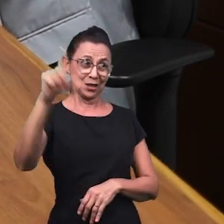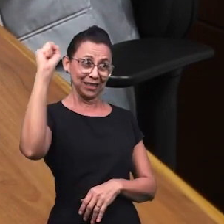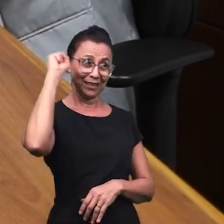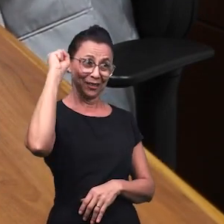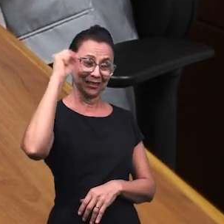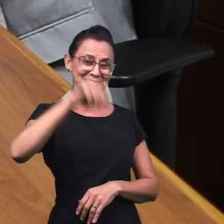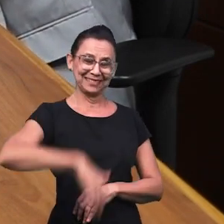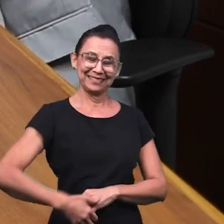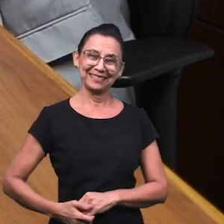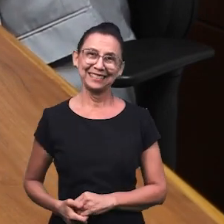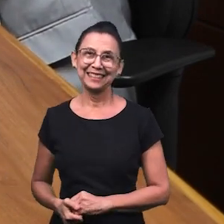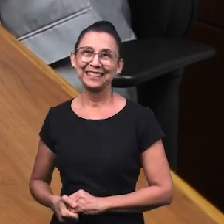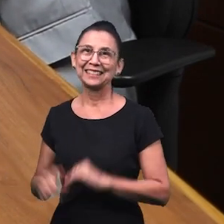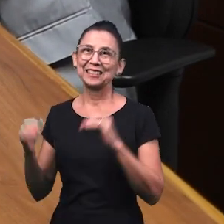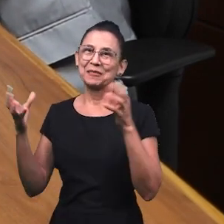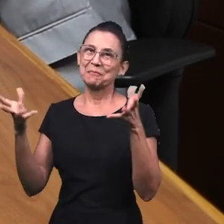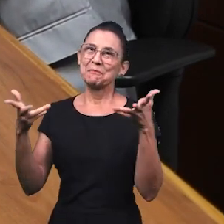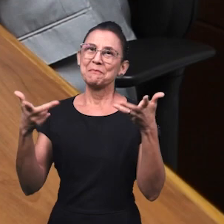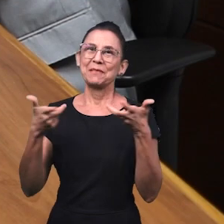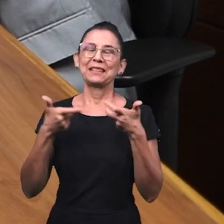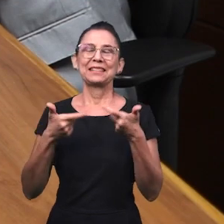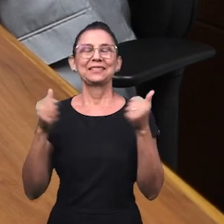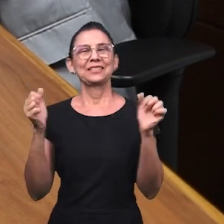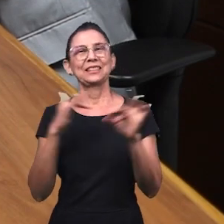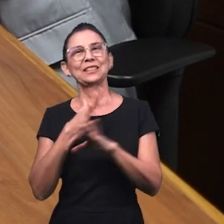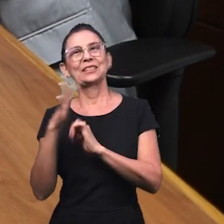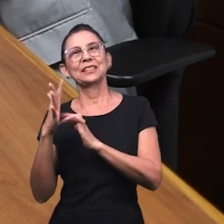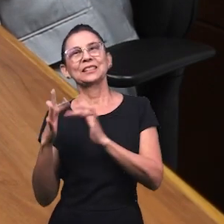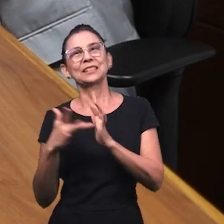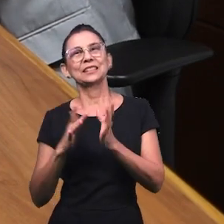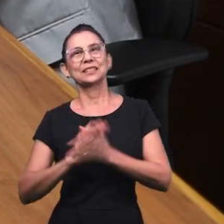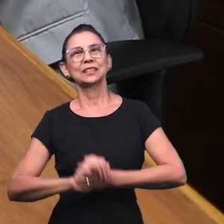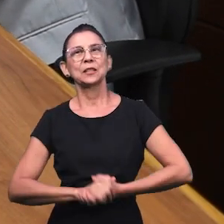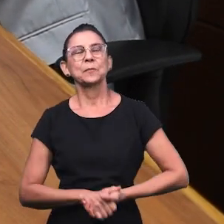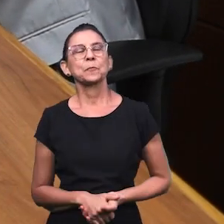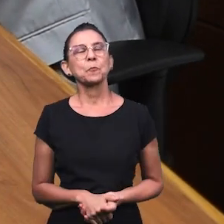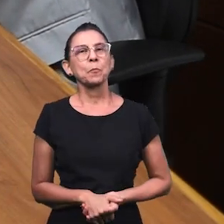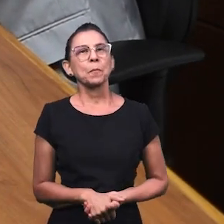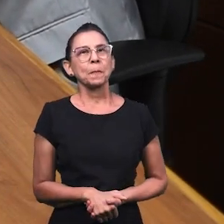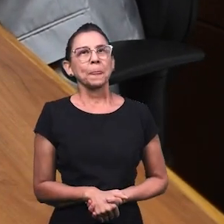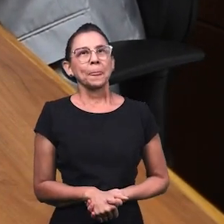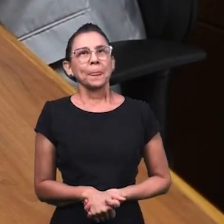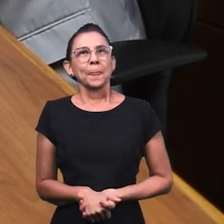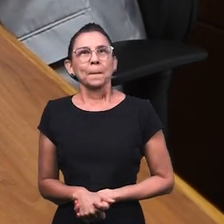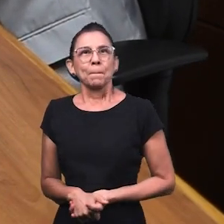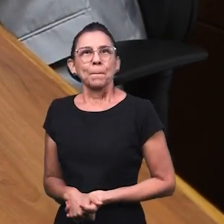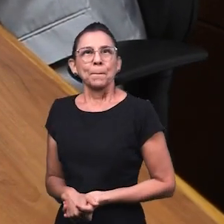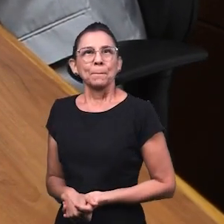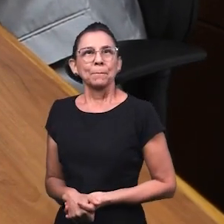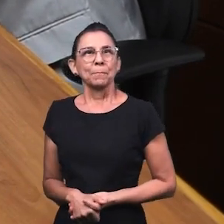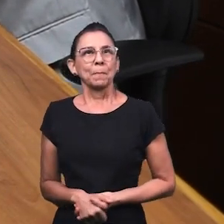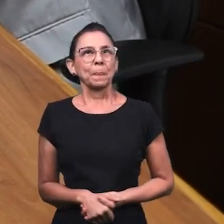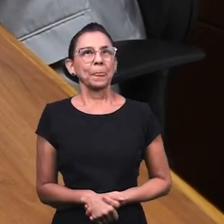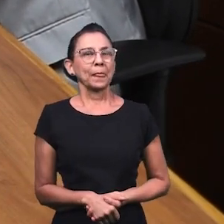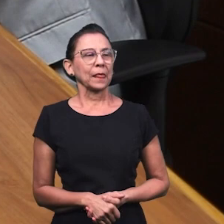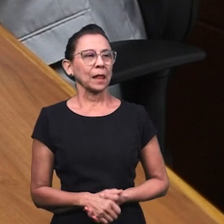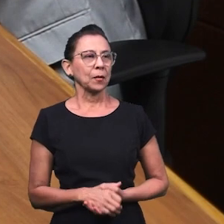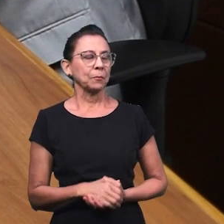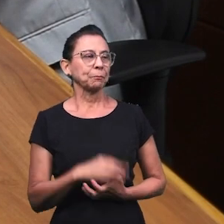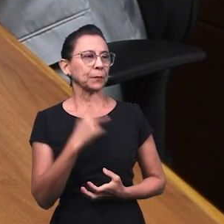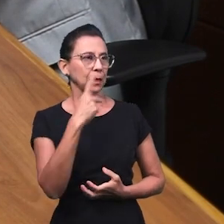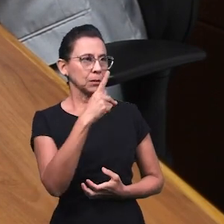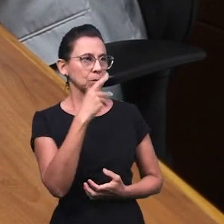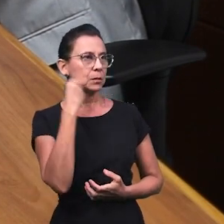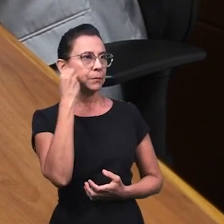conseguiu. Que maravilha, glória a Jesus. Carlos, a sua experiência é,